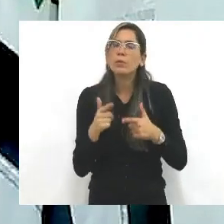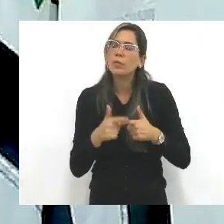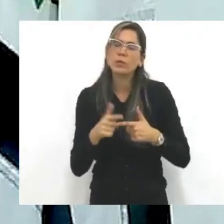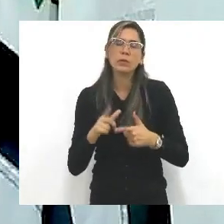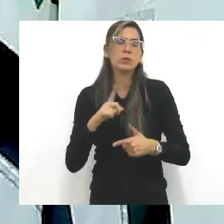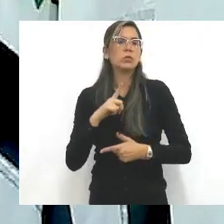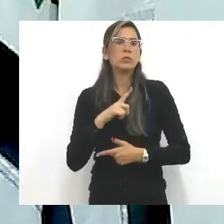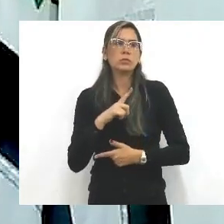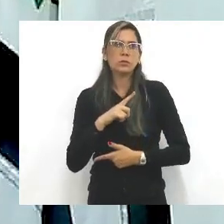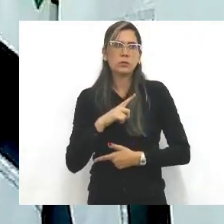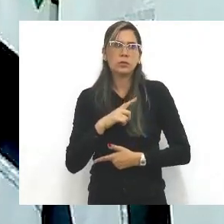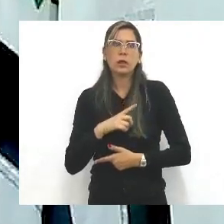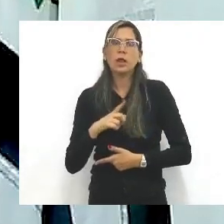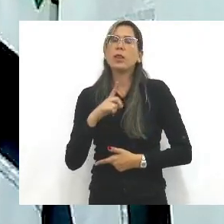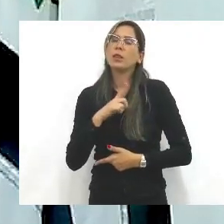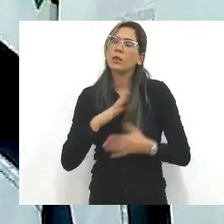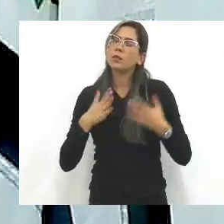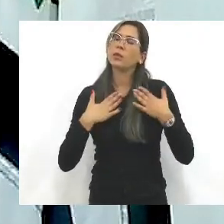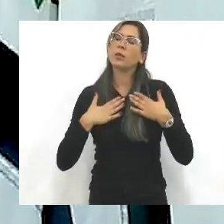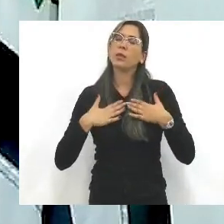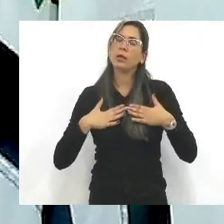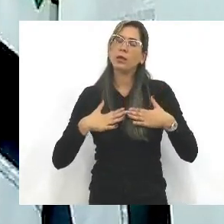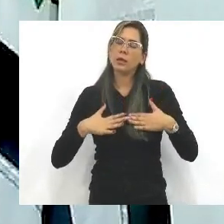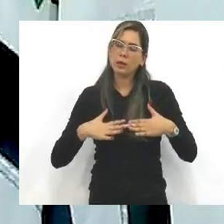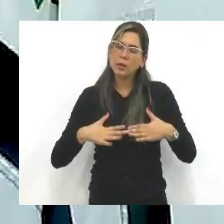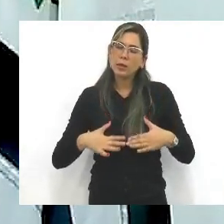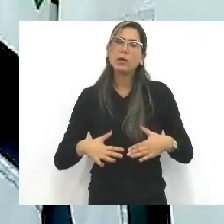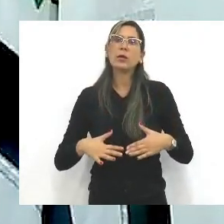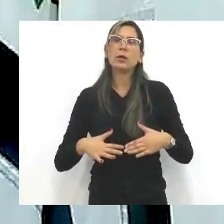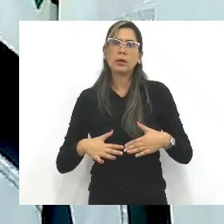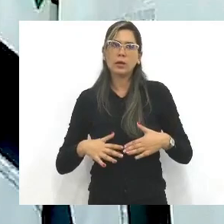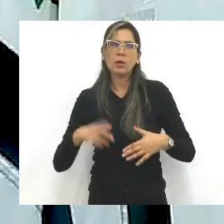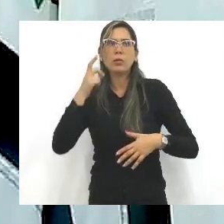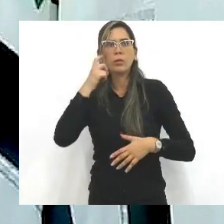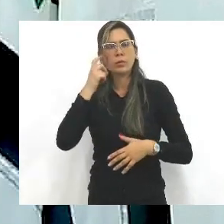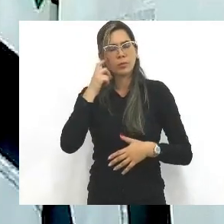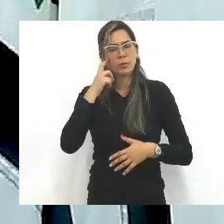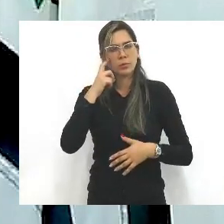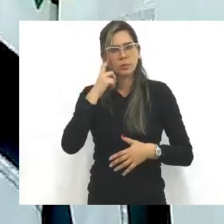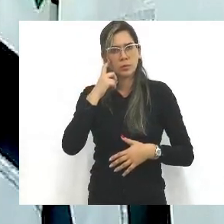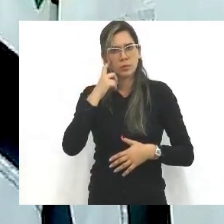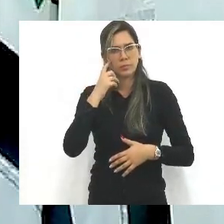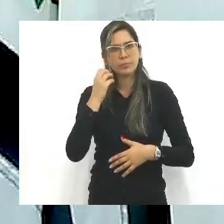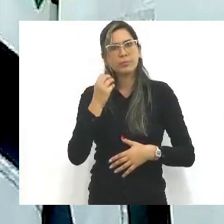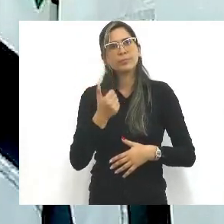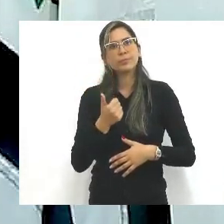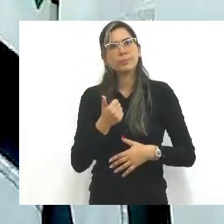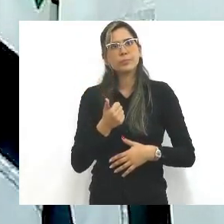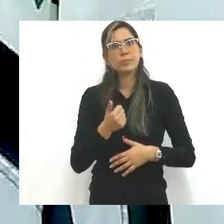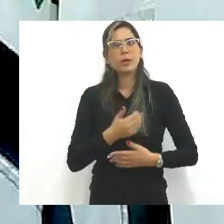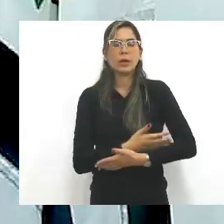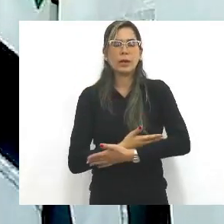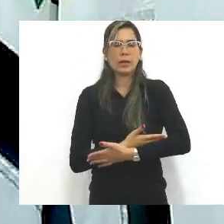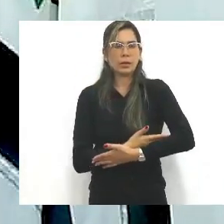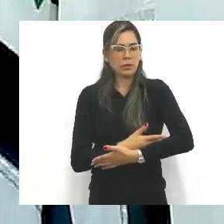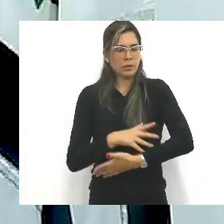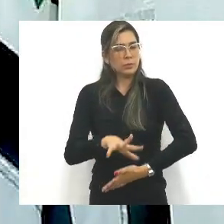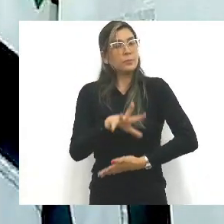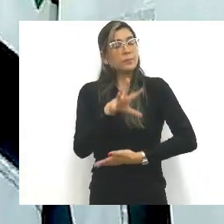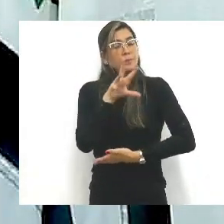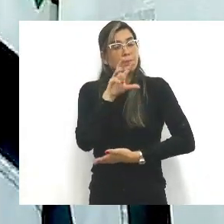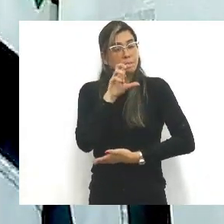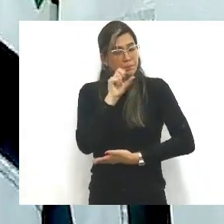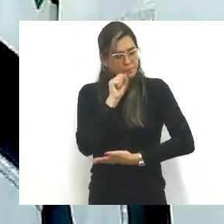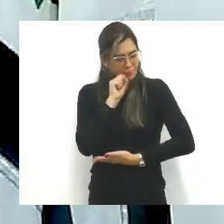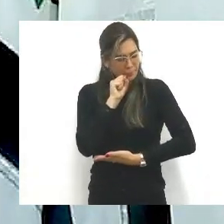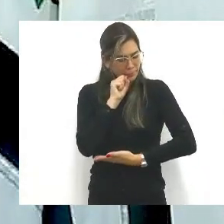tenham, temos que ter calma. Calma para a gente poder pensar. Tudo bem? Com esse bebê na minha mão, eu respirei fundo